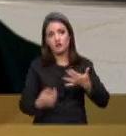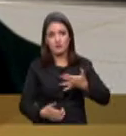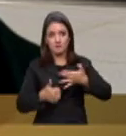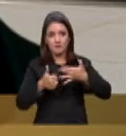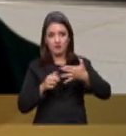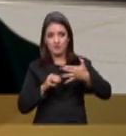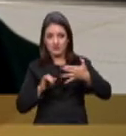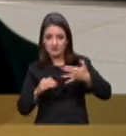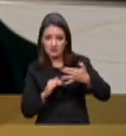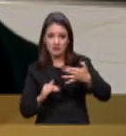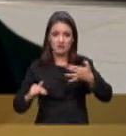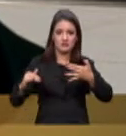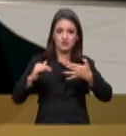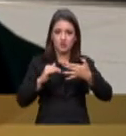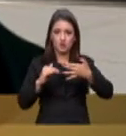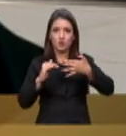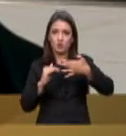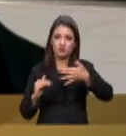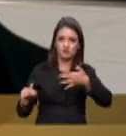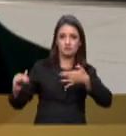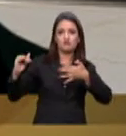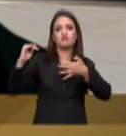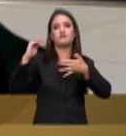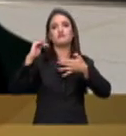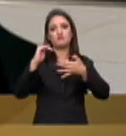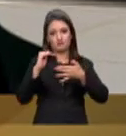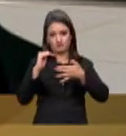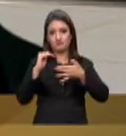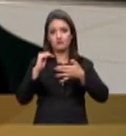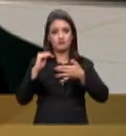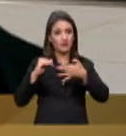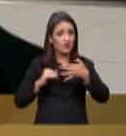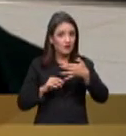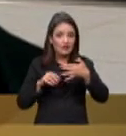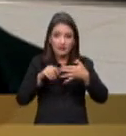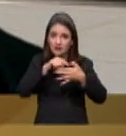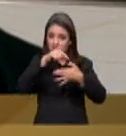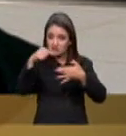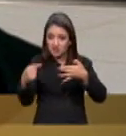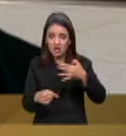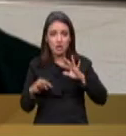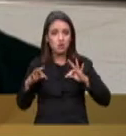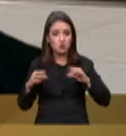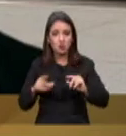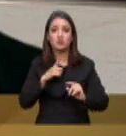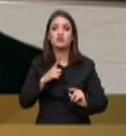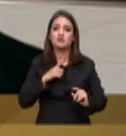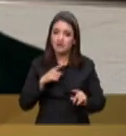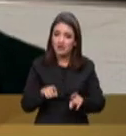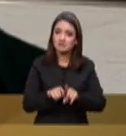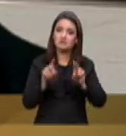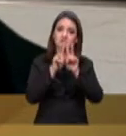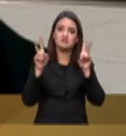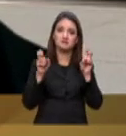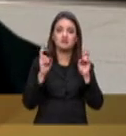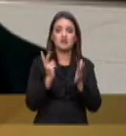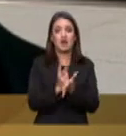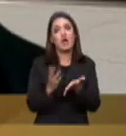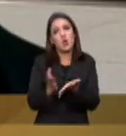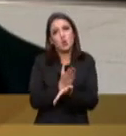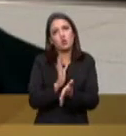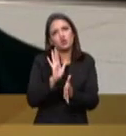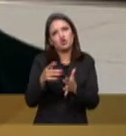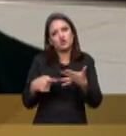segunda, depois superior e depois aqui no Supremo, onde temos já até questões com repercussão geral